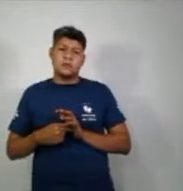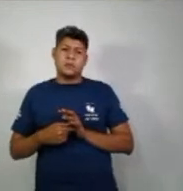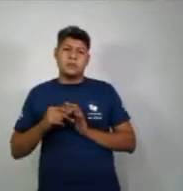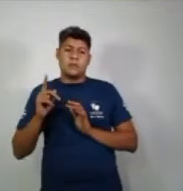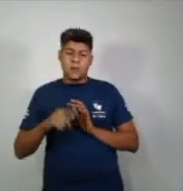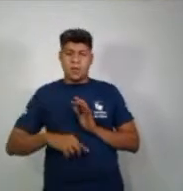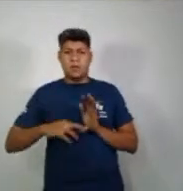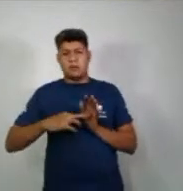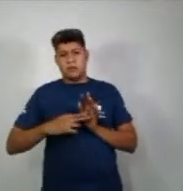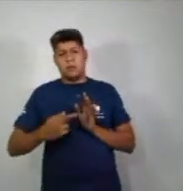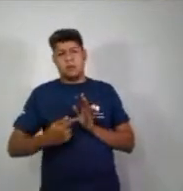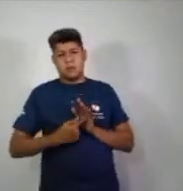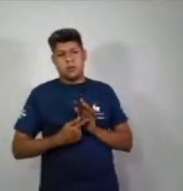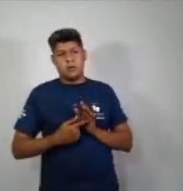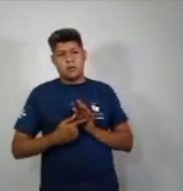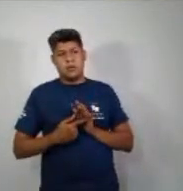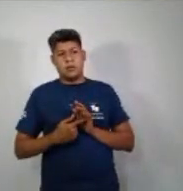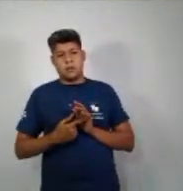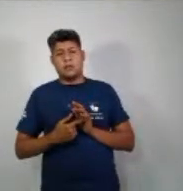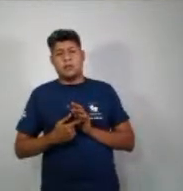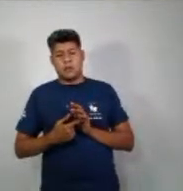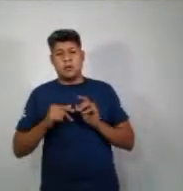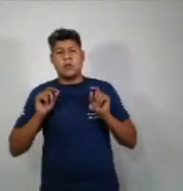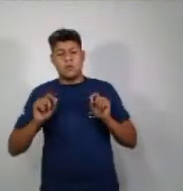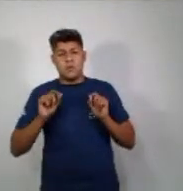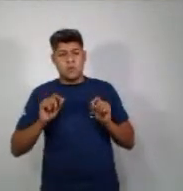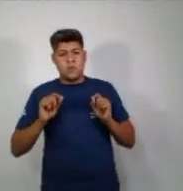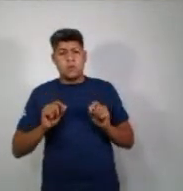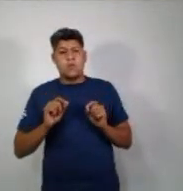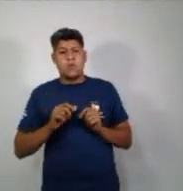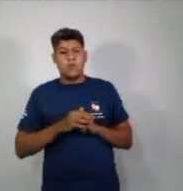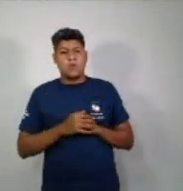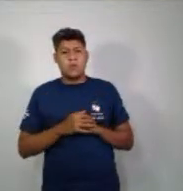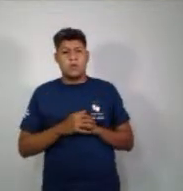traduzi, e começou a traduzir, e